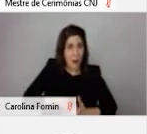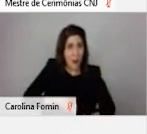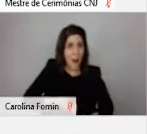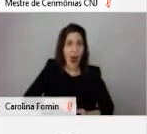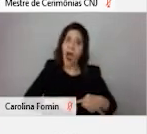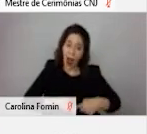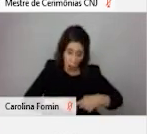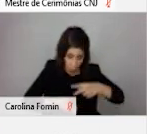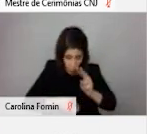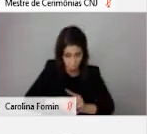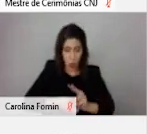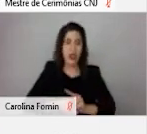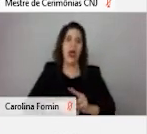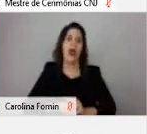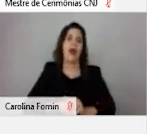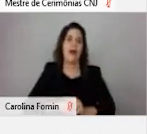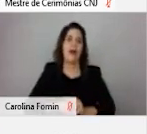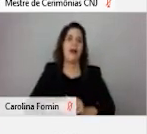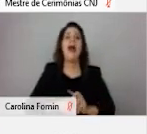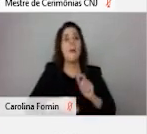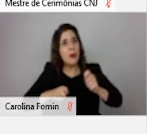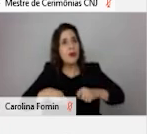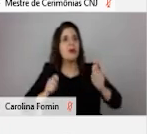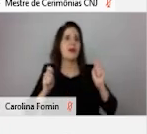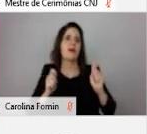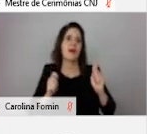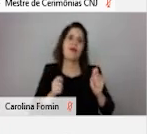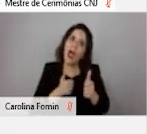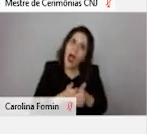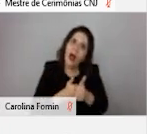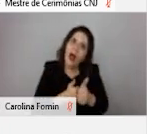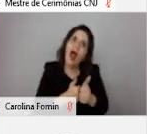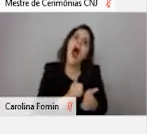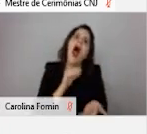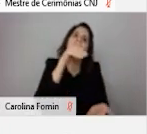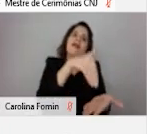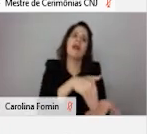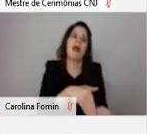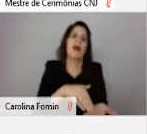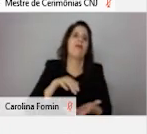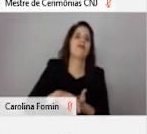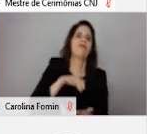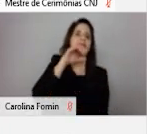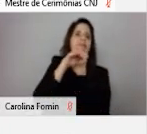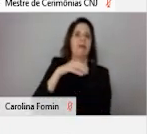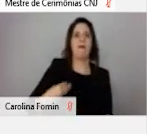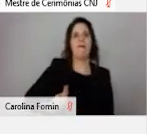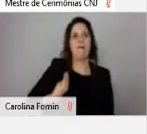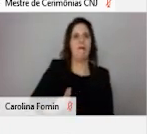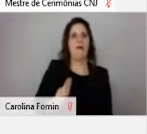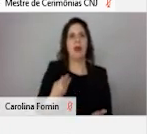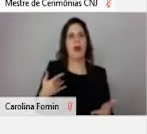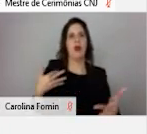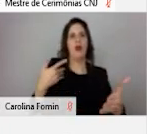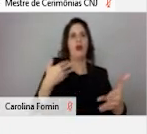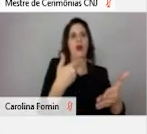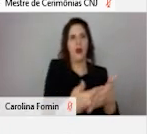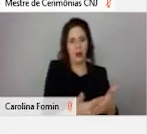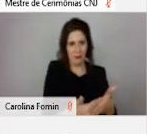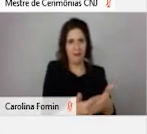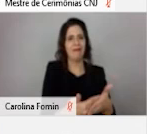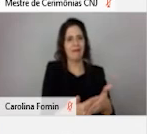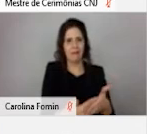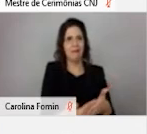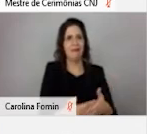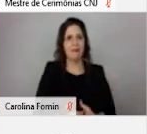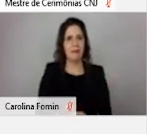só fazendo cirurgias. Também assistir o indivíduo na fase final da vida é uma realidade. Isso aqui é um conceito que eu acho interessante. O primeiro